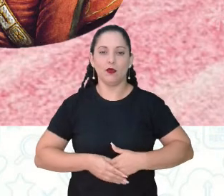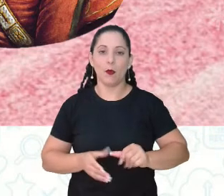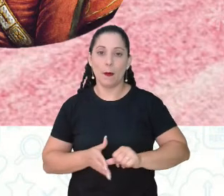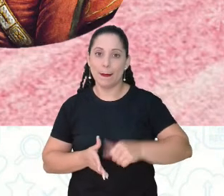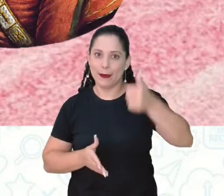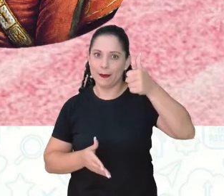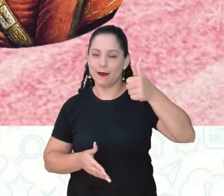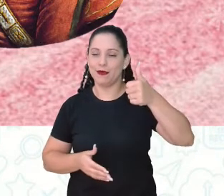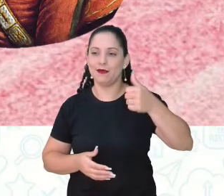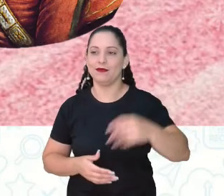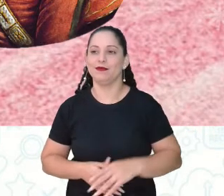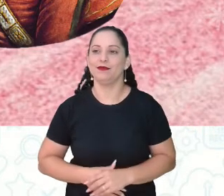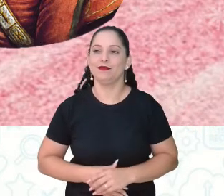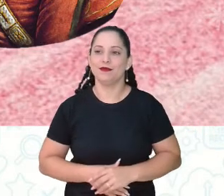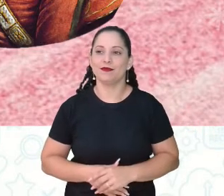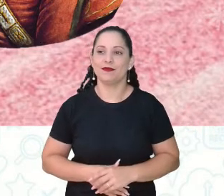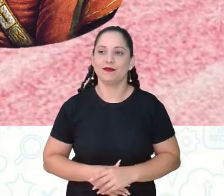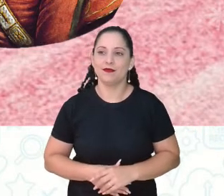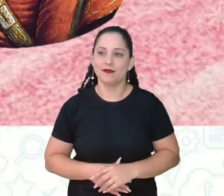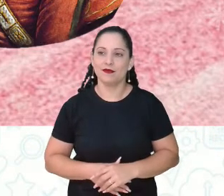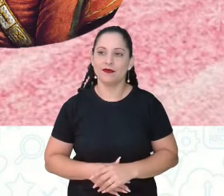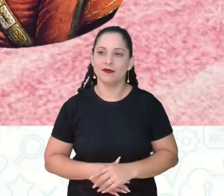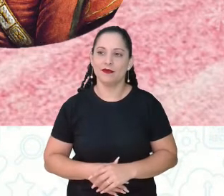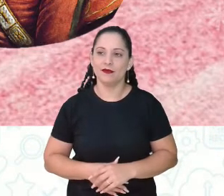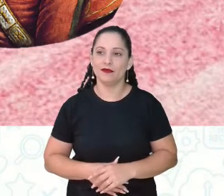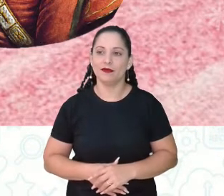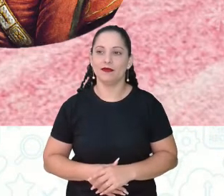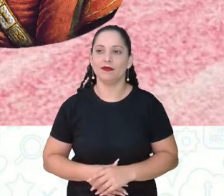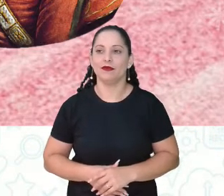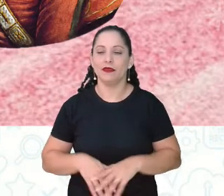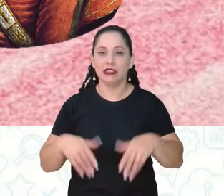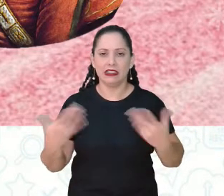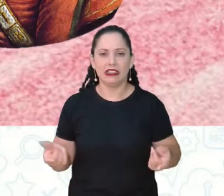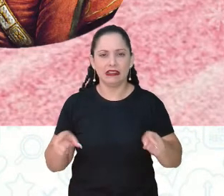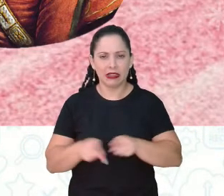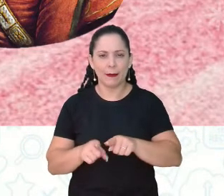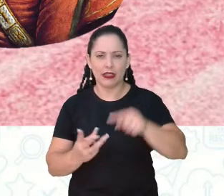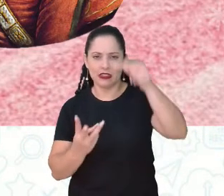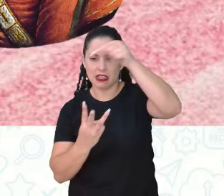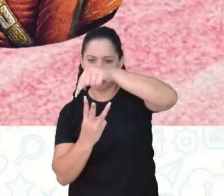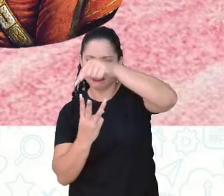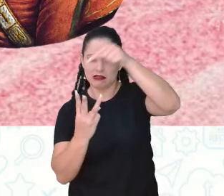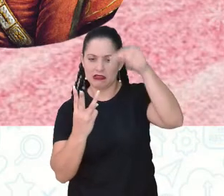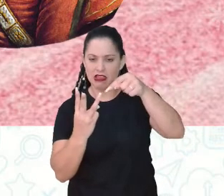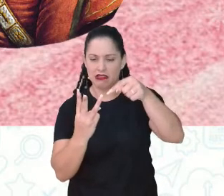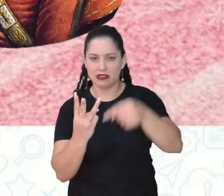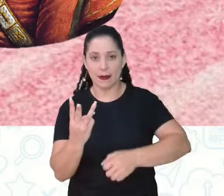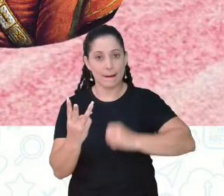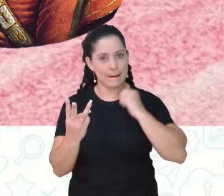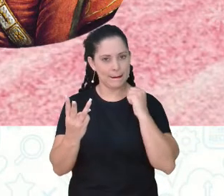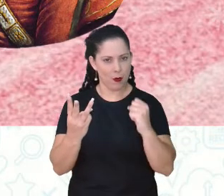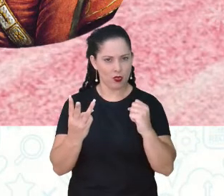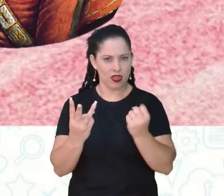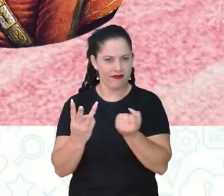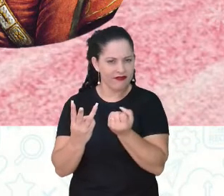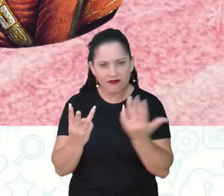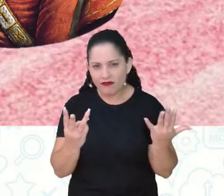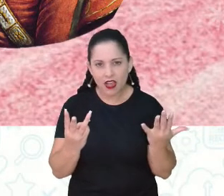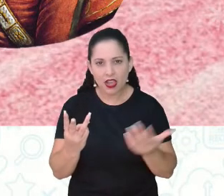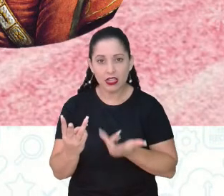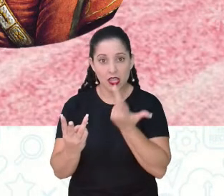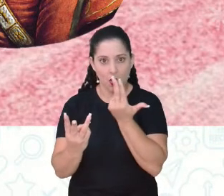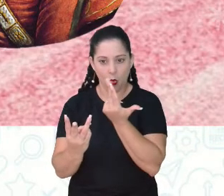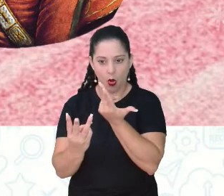primeiro cônsul. Na realidade, os outros não tinham tantos poderes, né, quanto Napoleão.